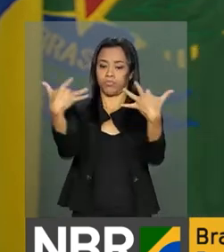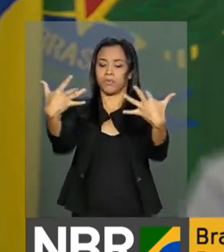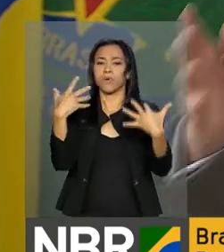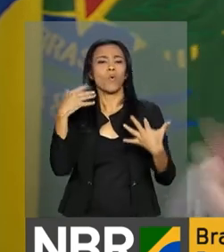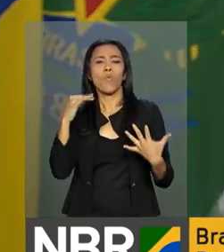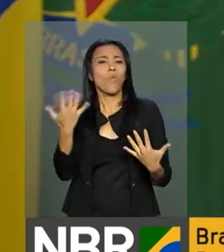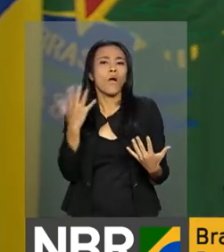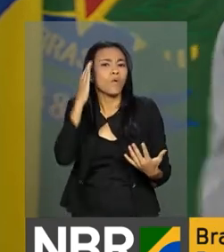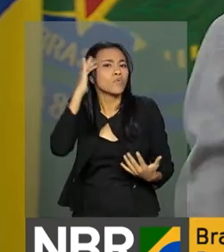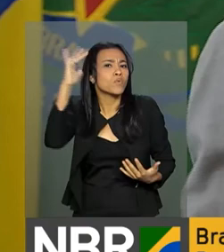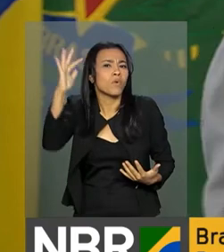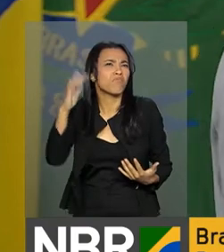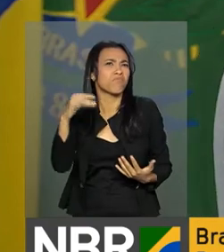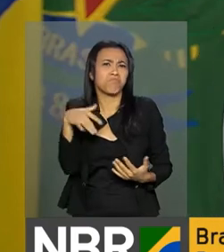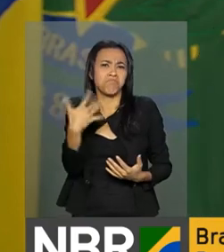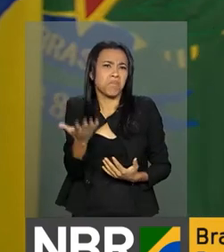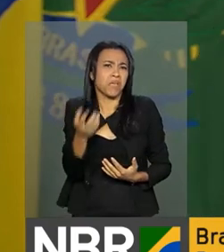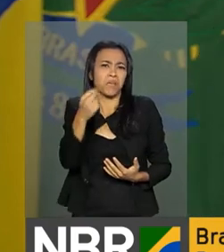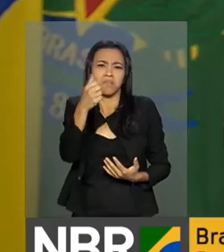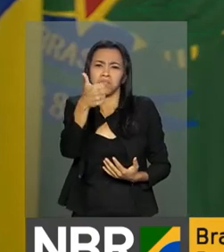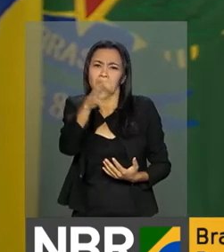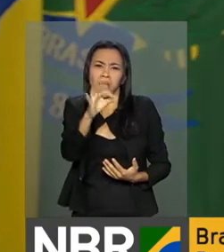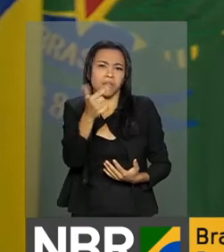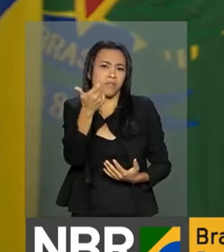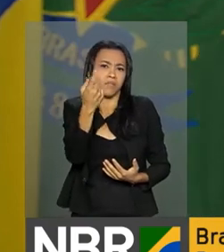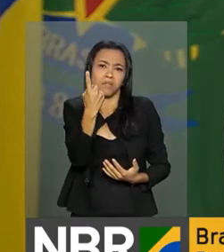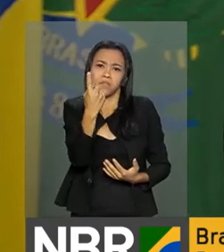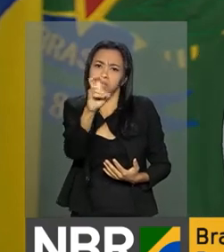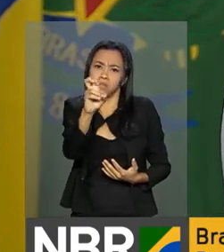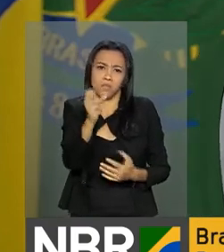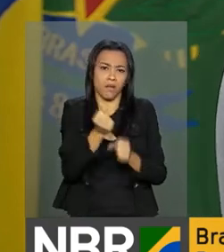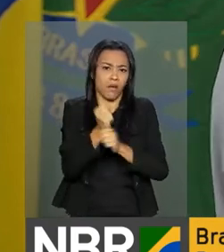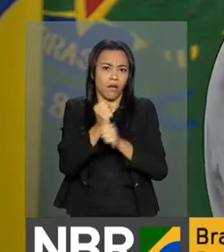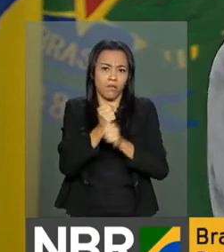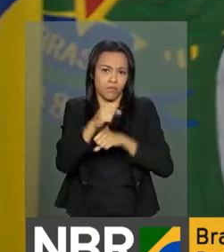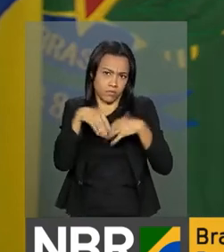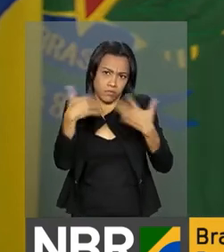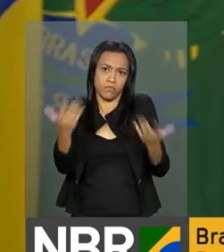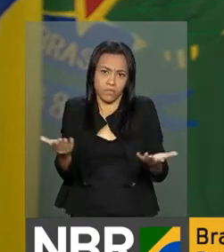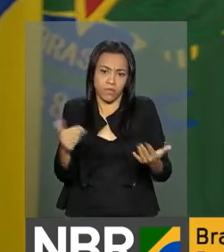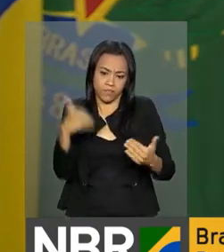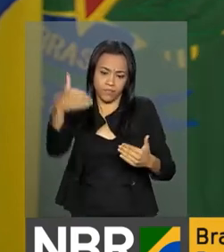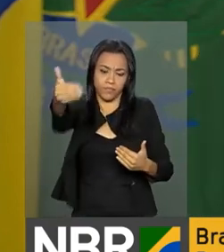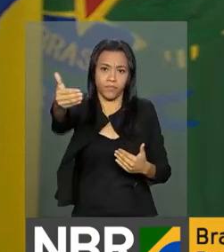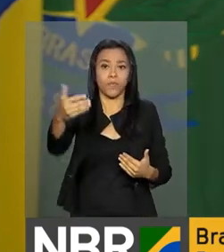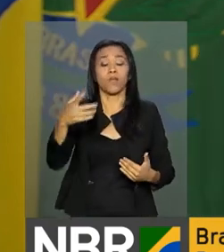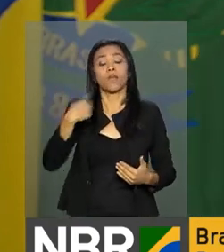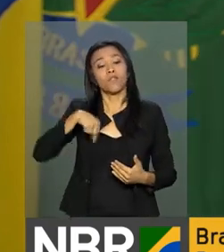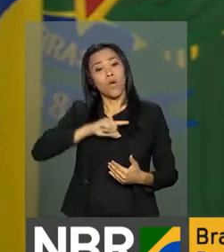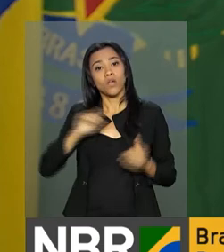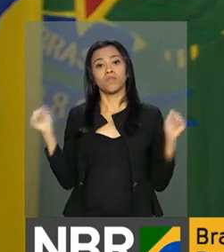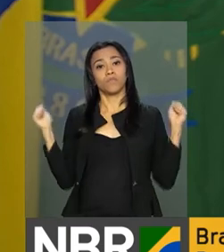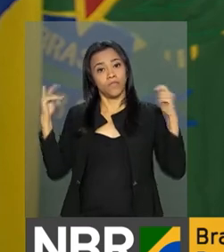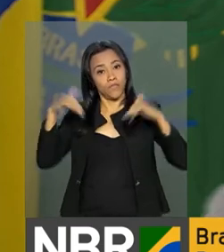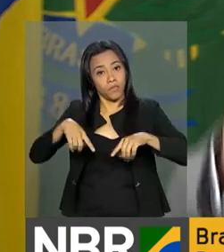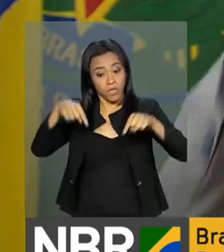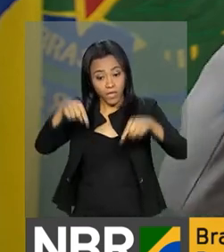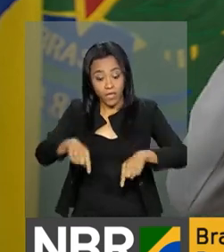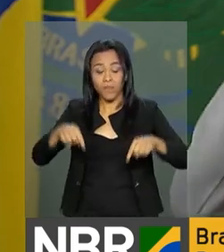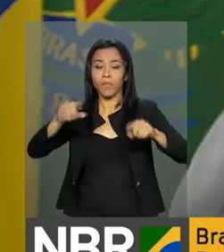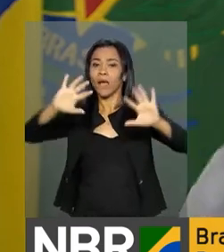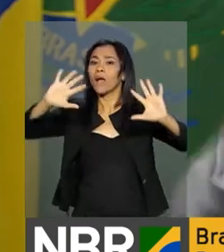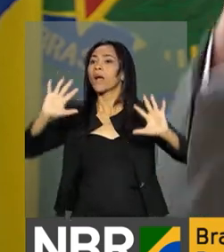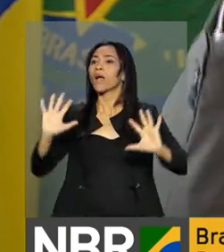a 100 lá até às 15 anos que seja não vou fixar prazo mas que num dado momento nós ganhamos aqui pra comemorar a